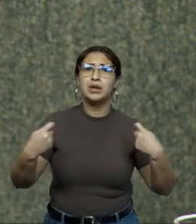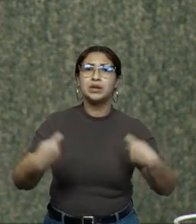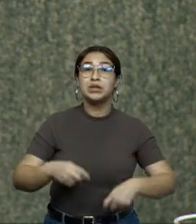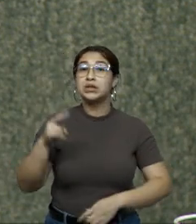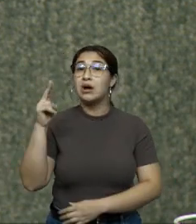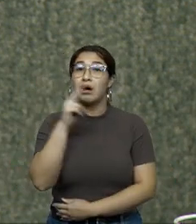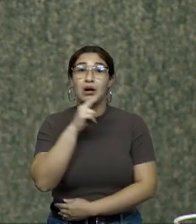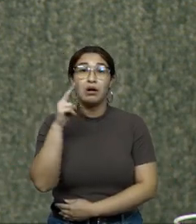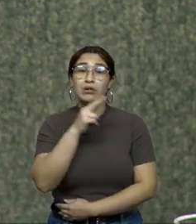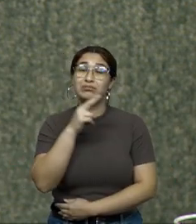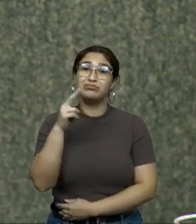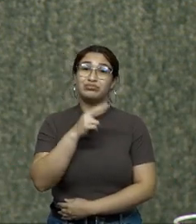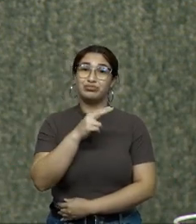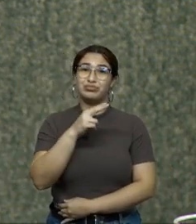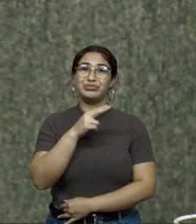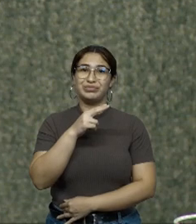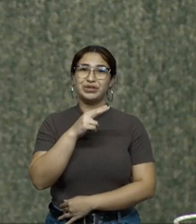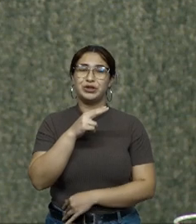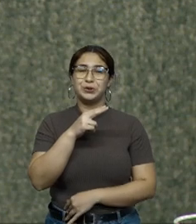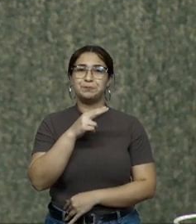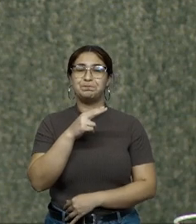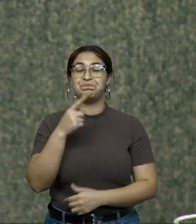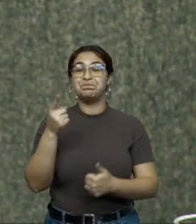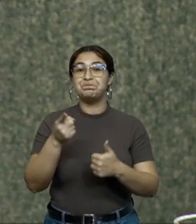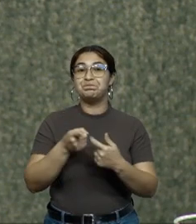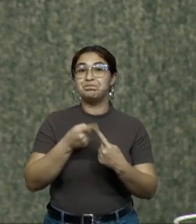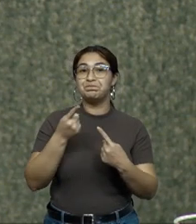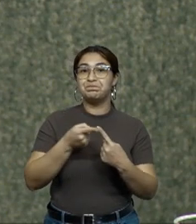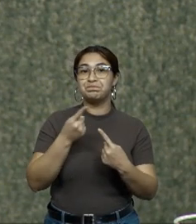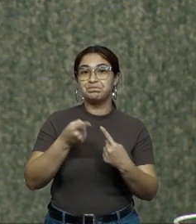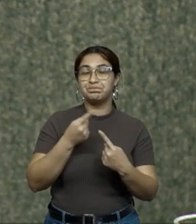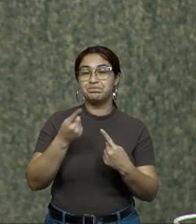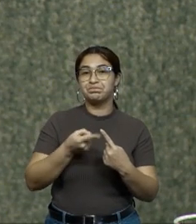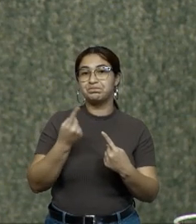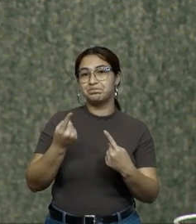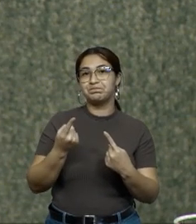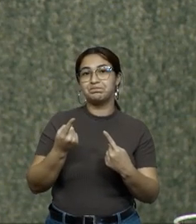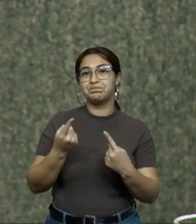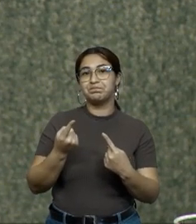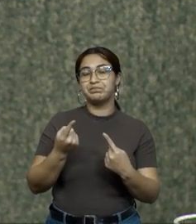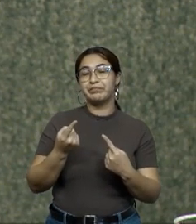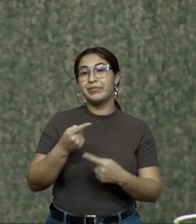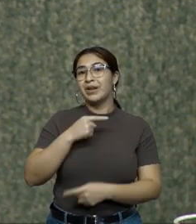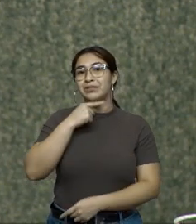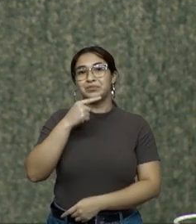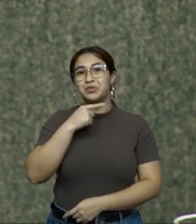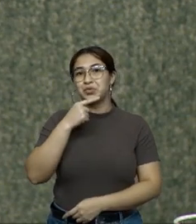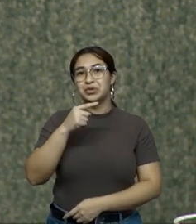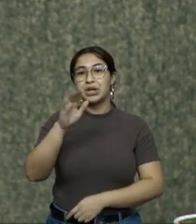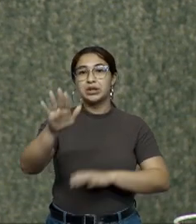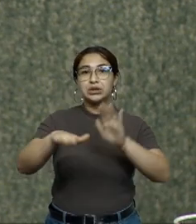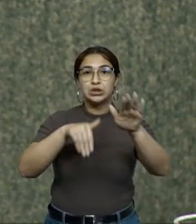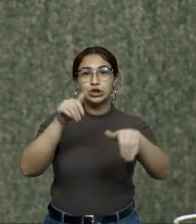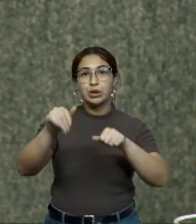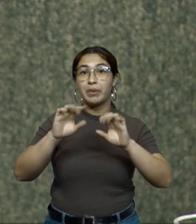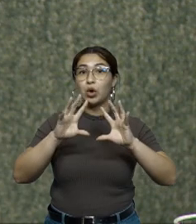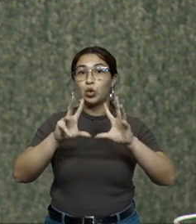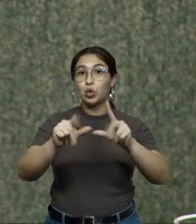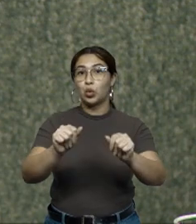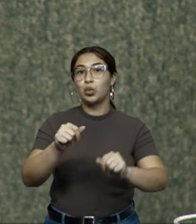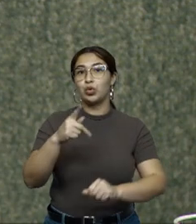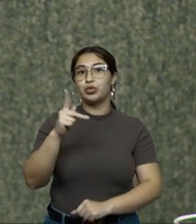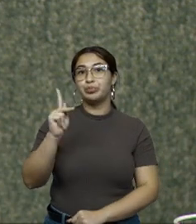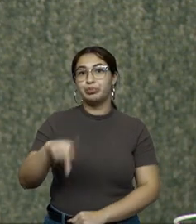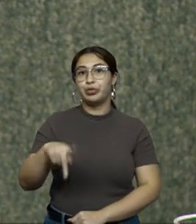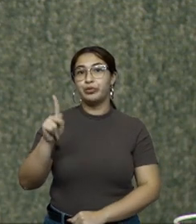urgentemente corrigir em primeiro lugar nós não temos o que fazer chamada dos professores